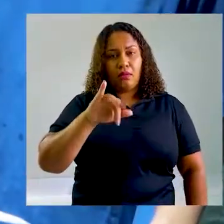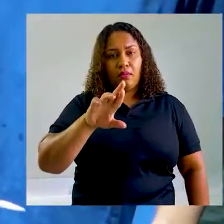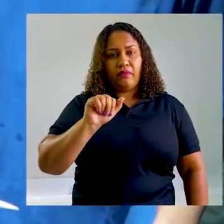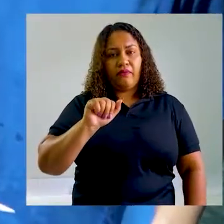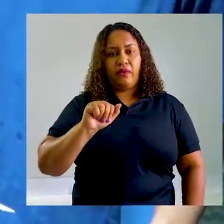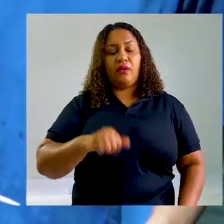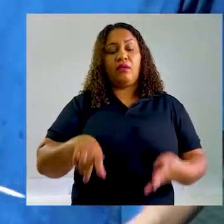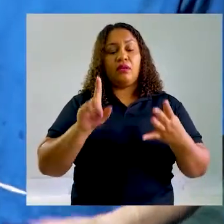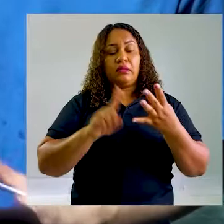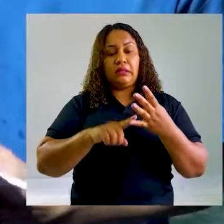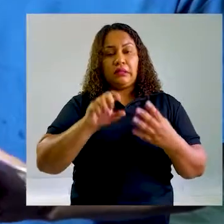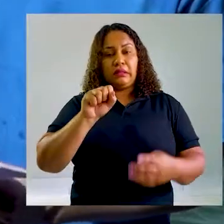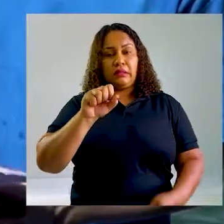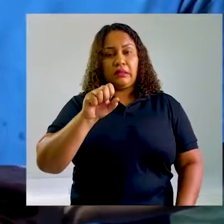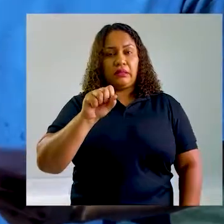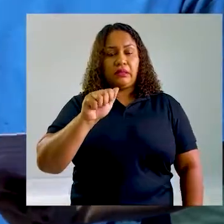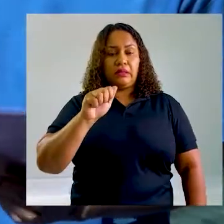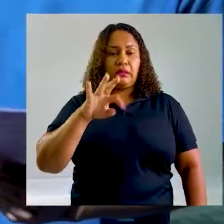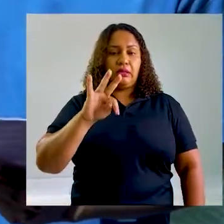Teresa. Tá?